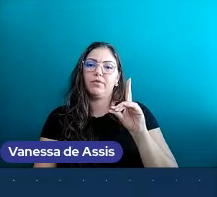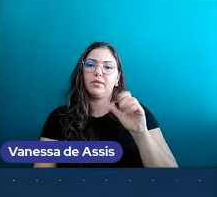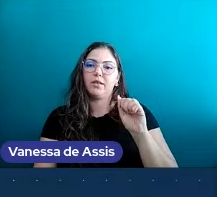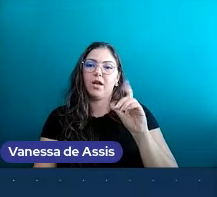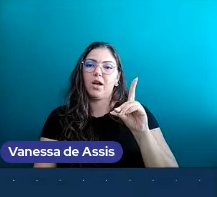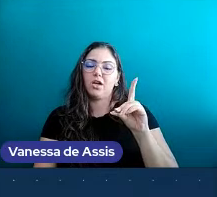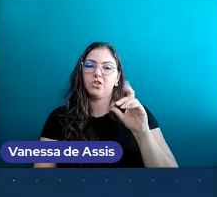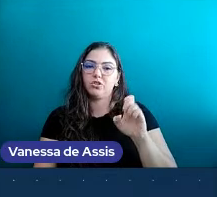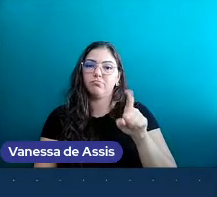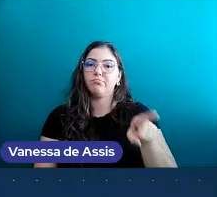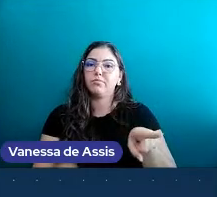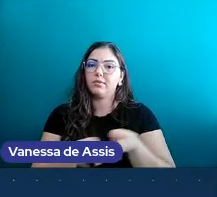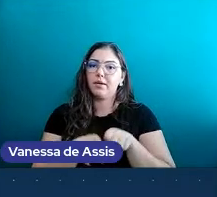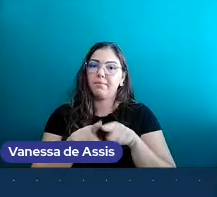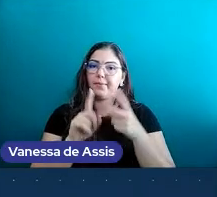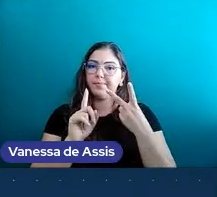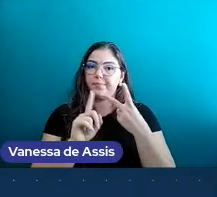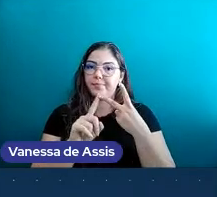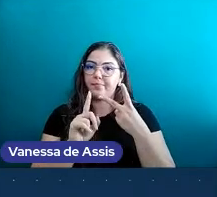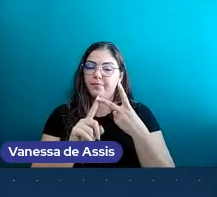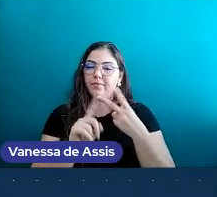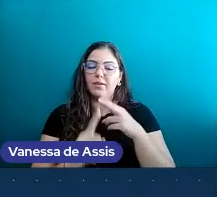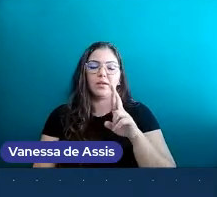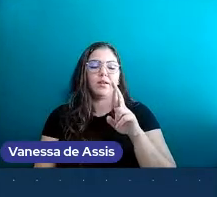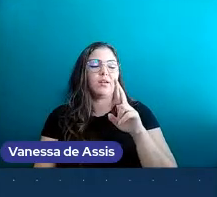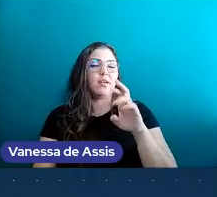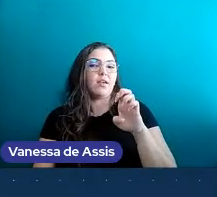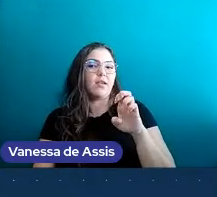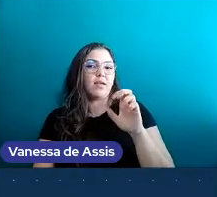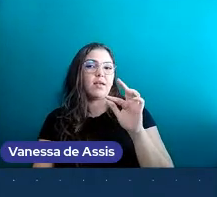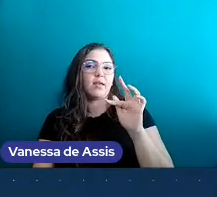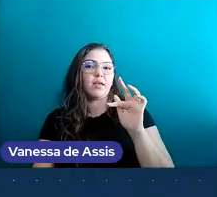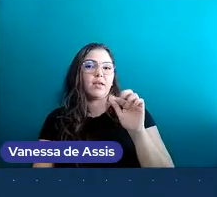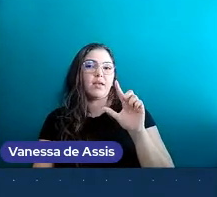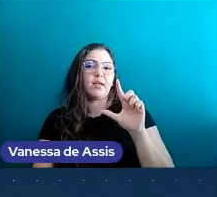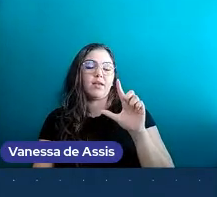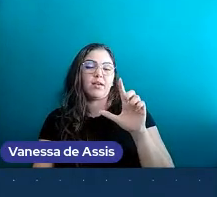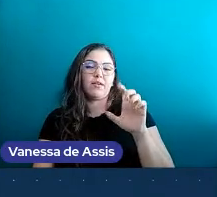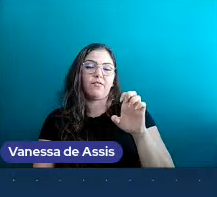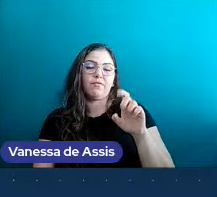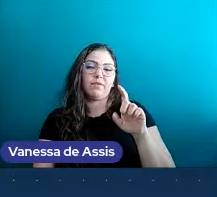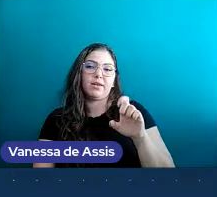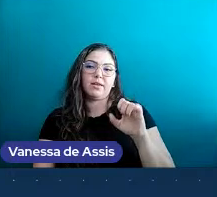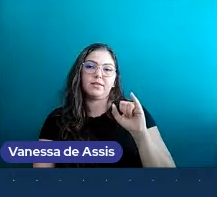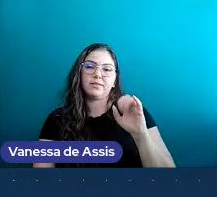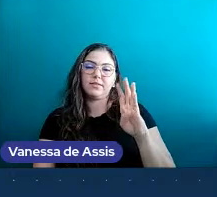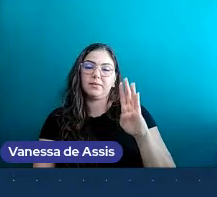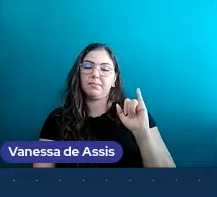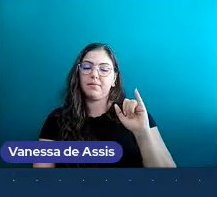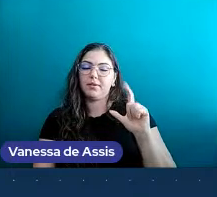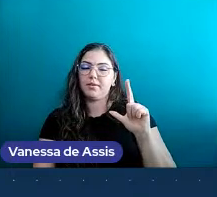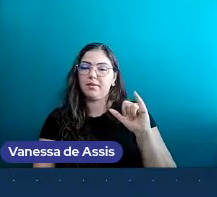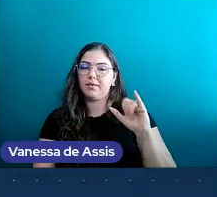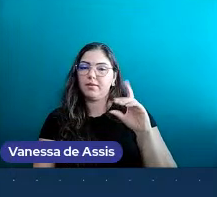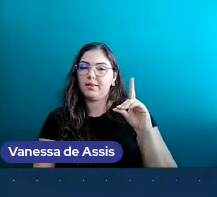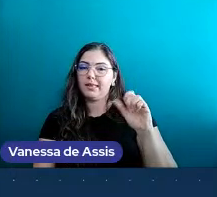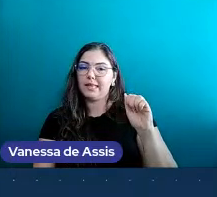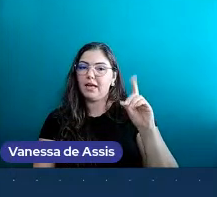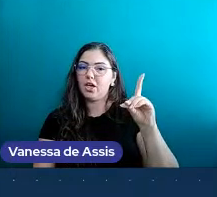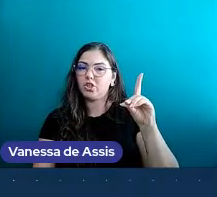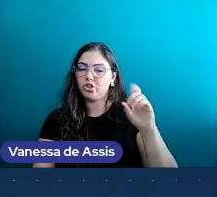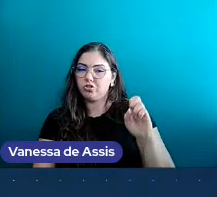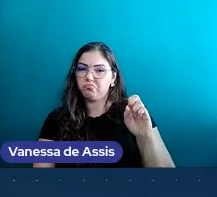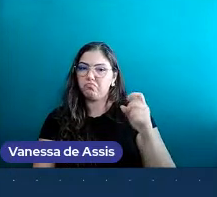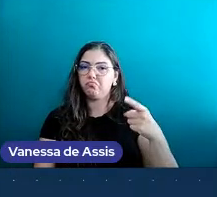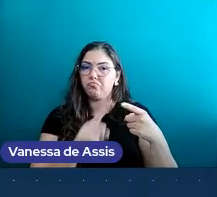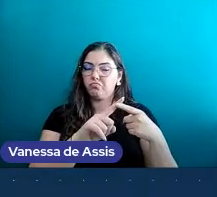reflexibilidade. Então, diferente do paradigma quantitativo, na pesquisa qualitativa, a subjetividade,